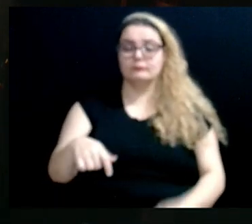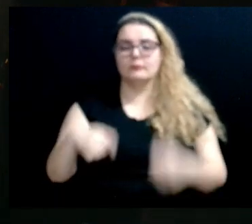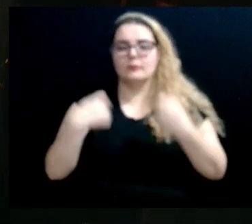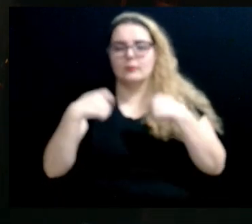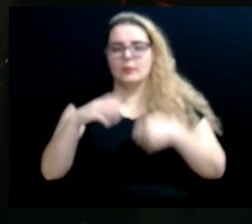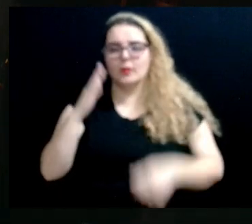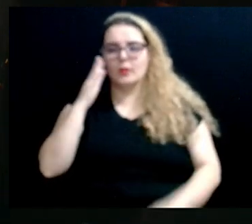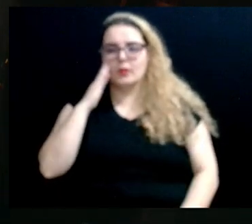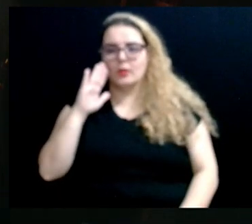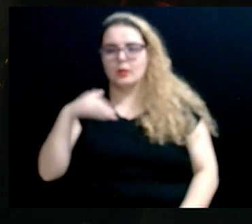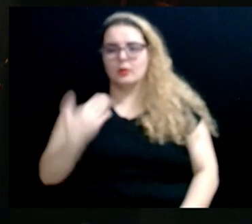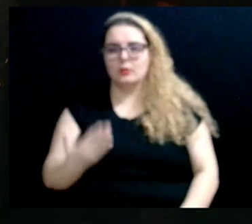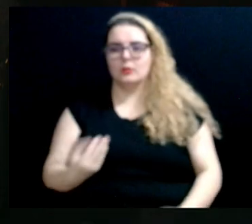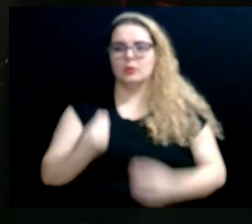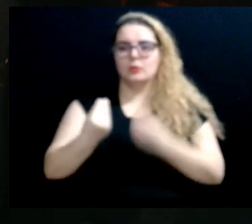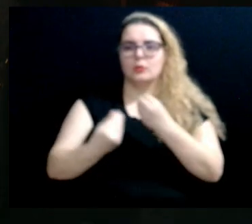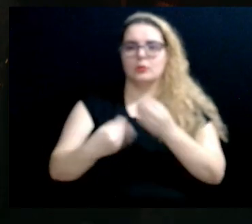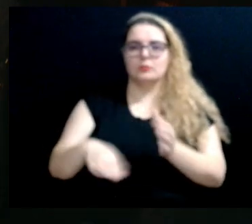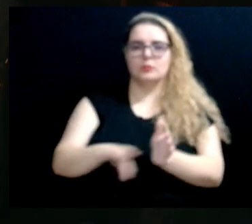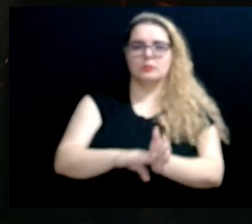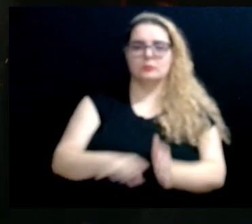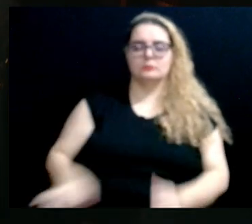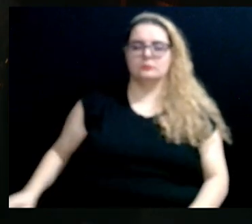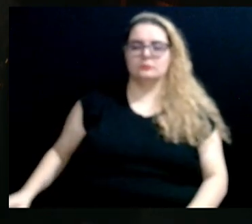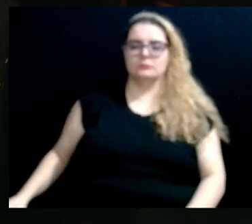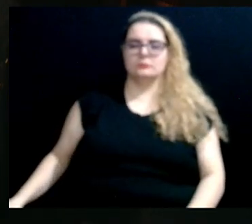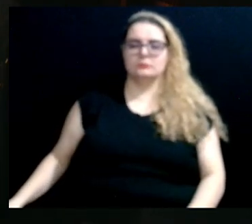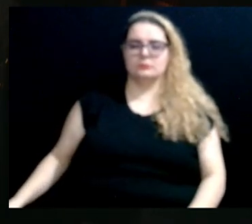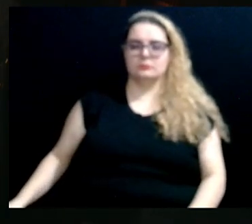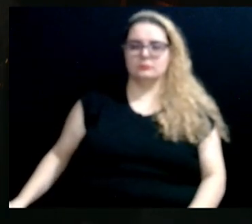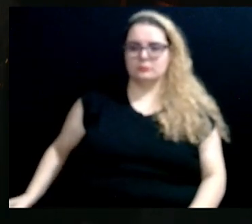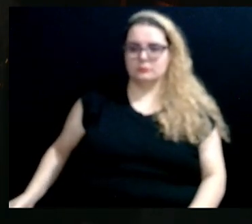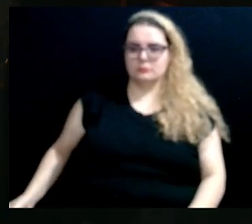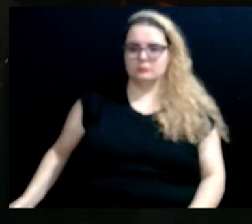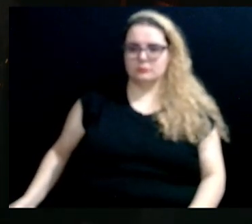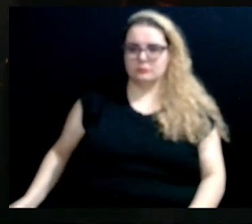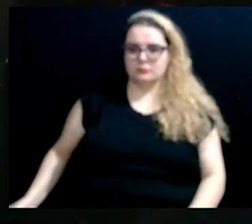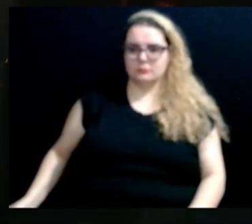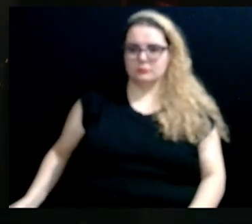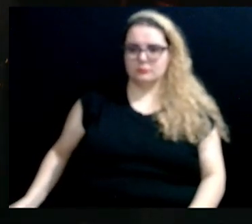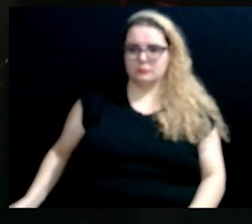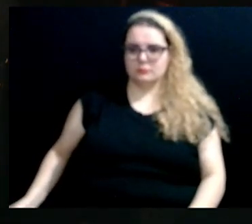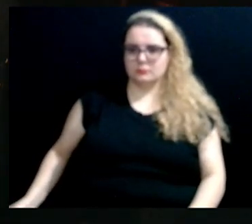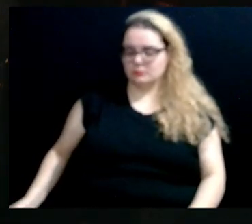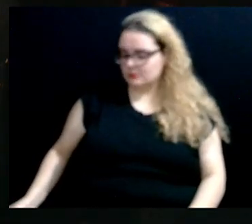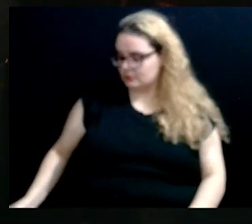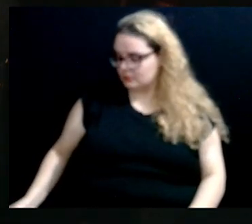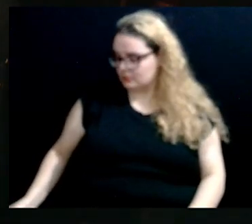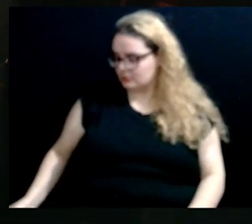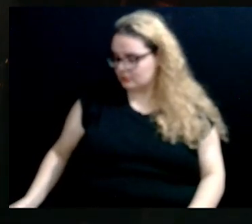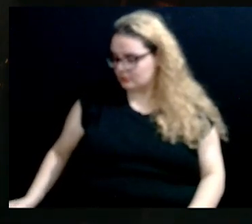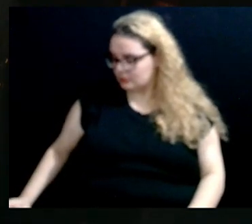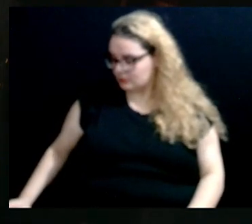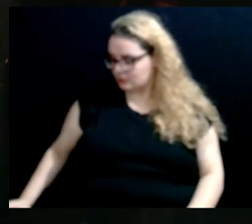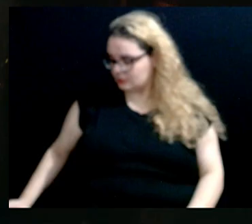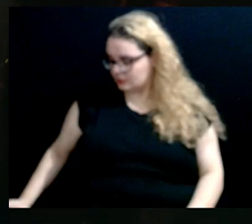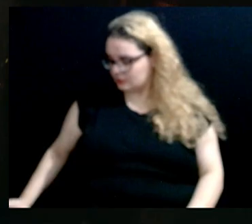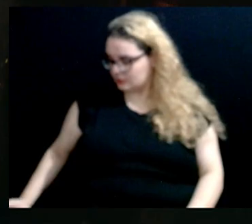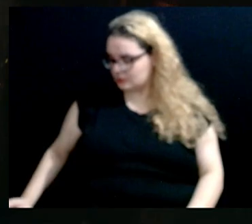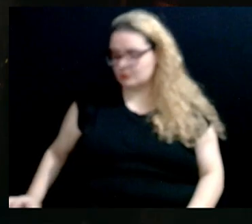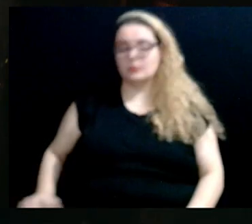como ela chega. Então, para falar sobre esse assunto, a gente recebe aqui no estúdio hoje a psicóloga do sono, Tabita